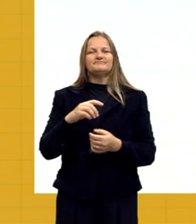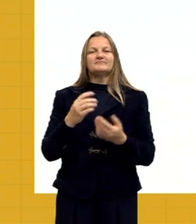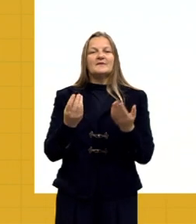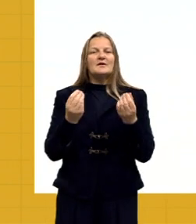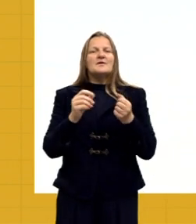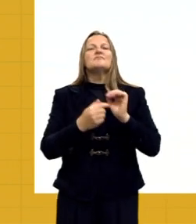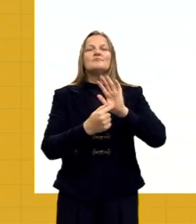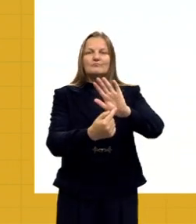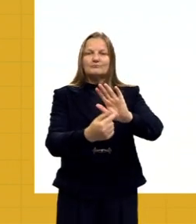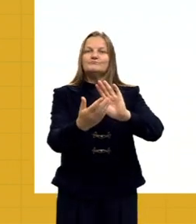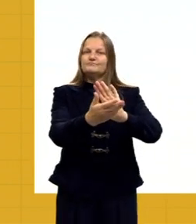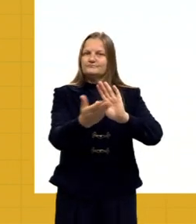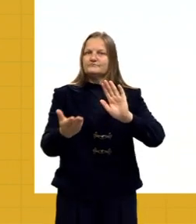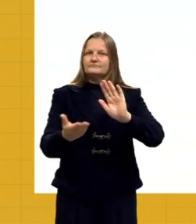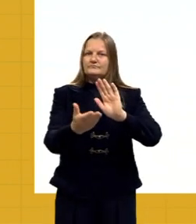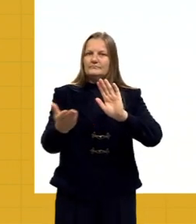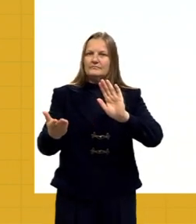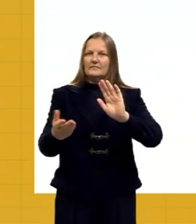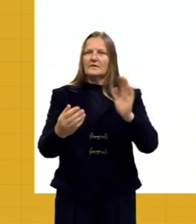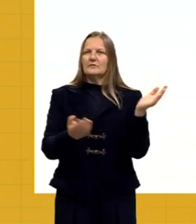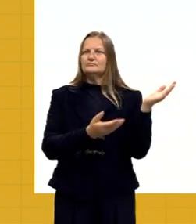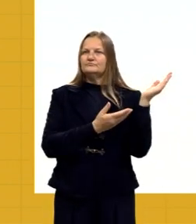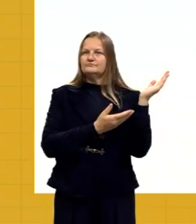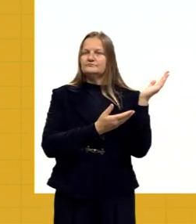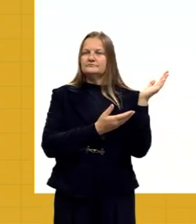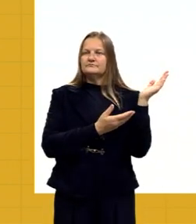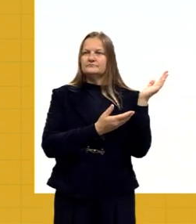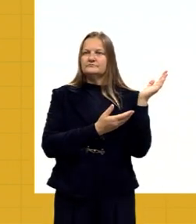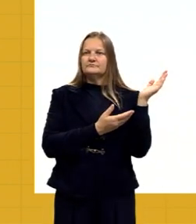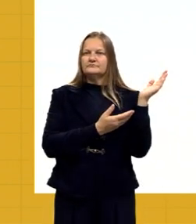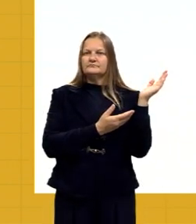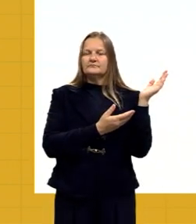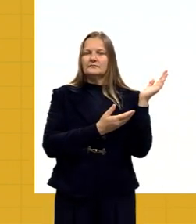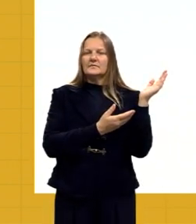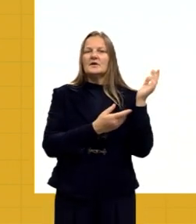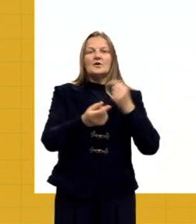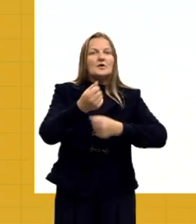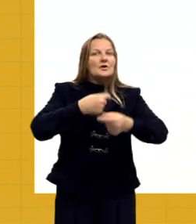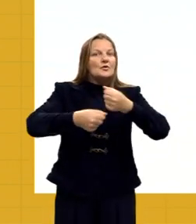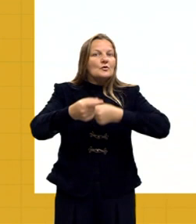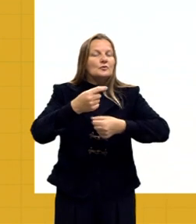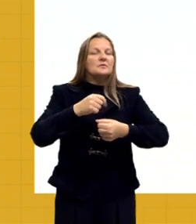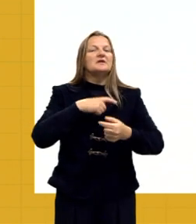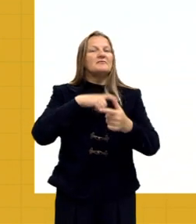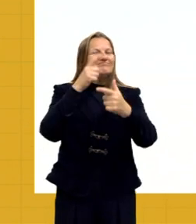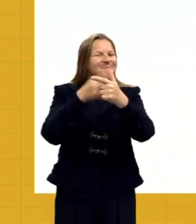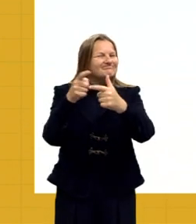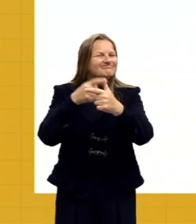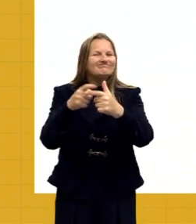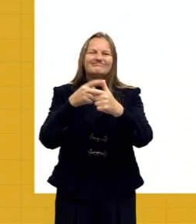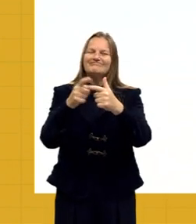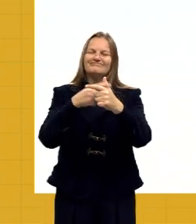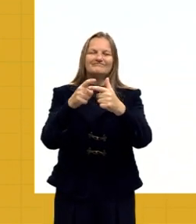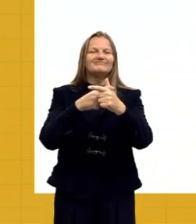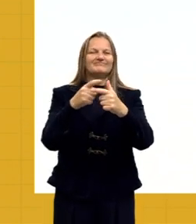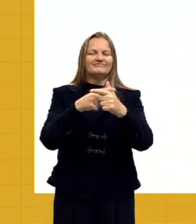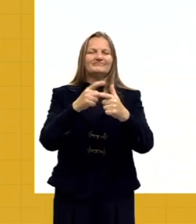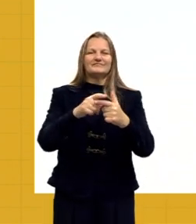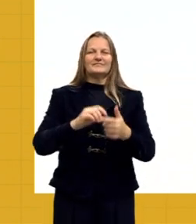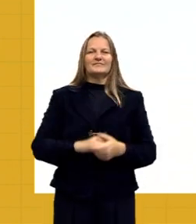eu trago né justamente essa retirada aí do da economia vai ter seus problemas né